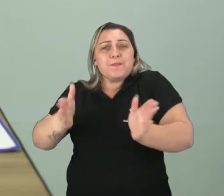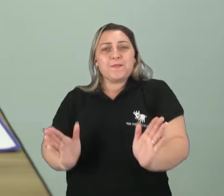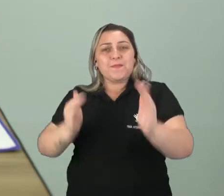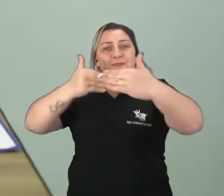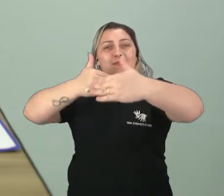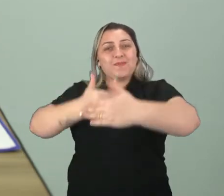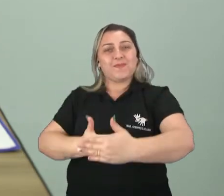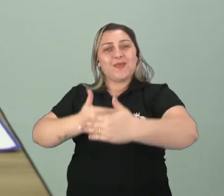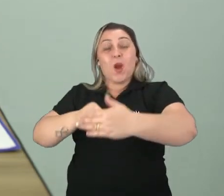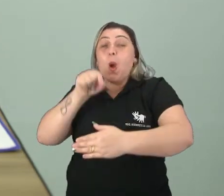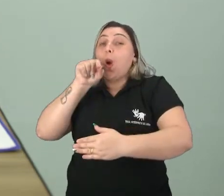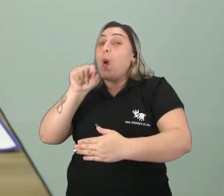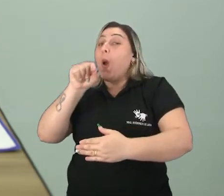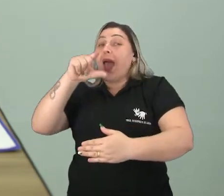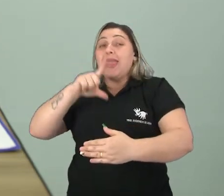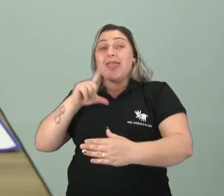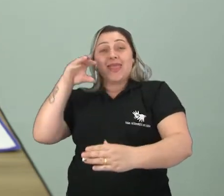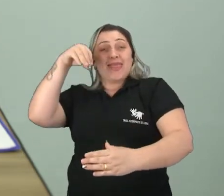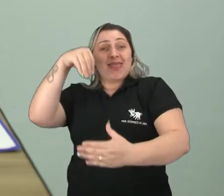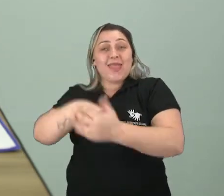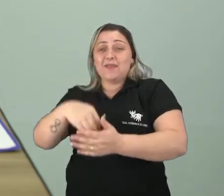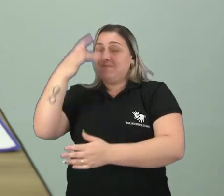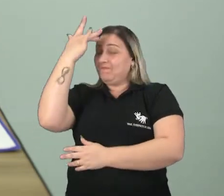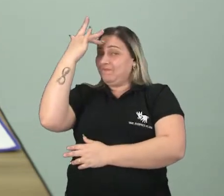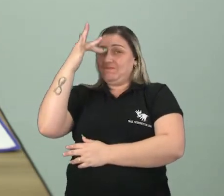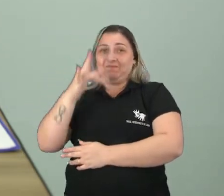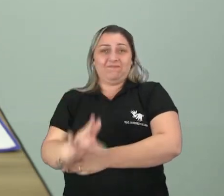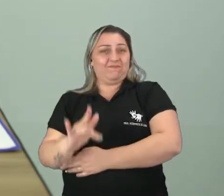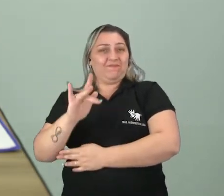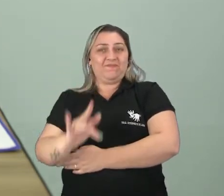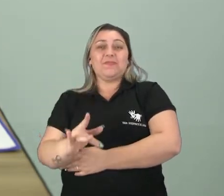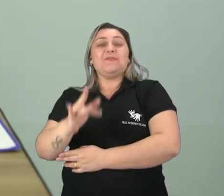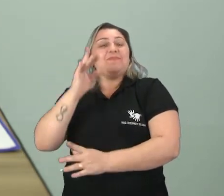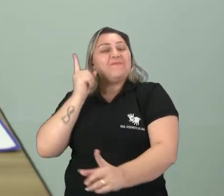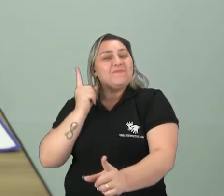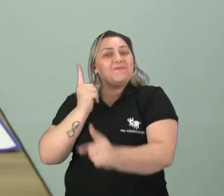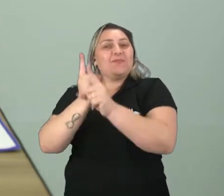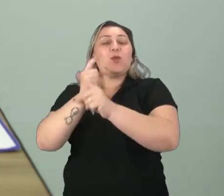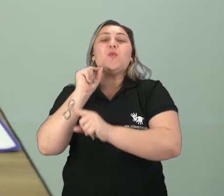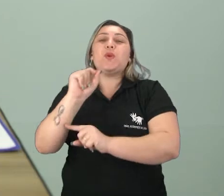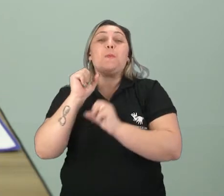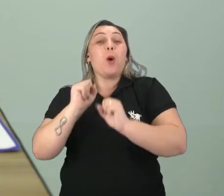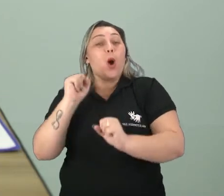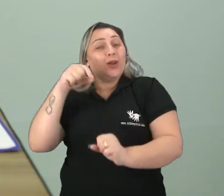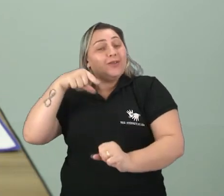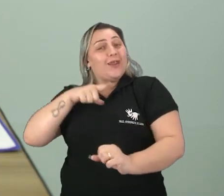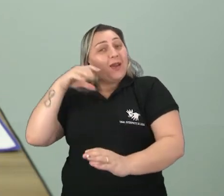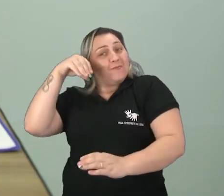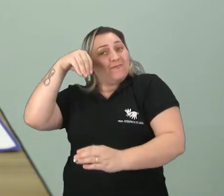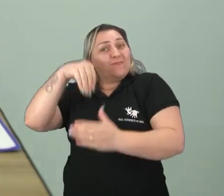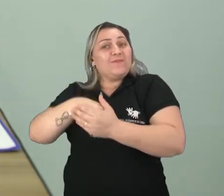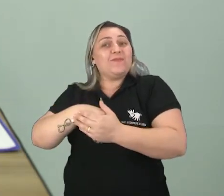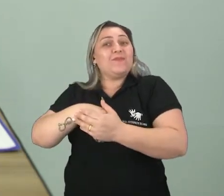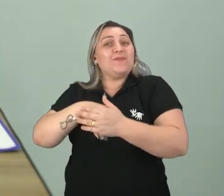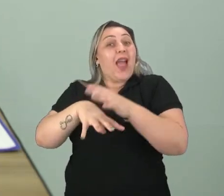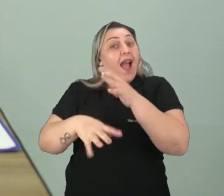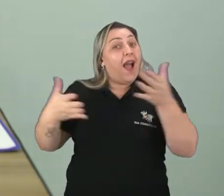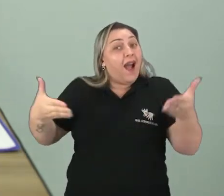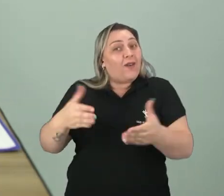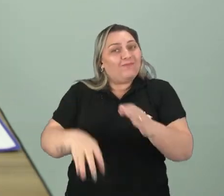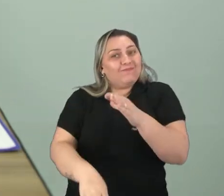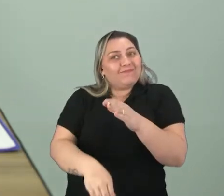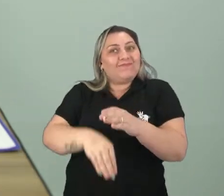dentro desta caixa que será que tem dentro Eu não sei não para descobrir o que pode ter lá dentro